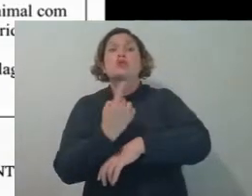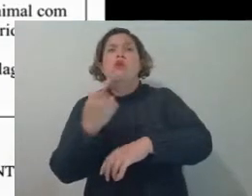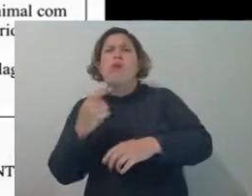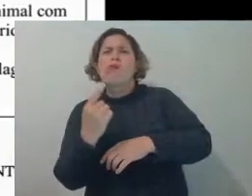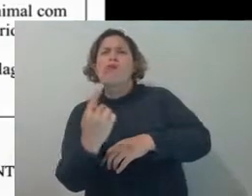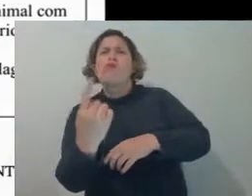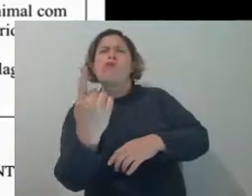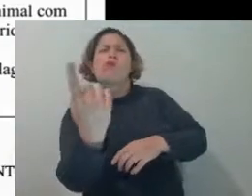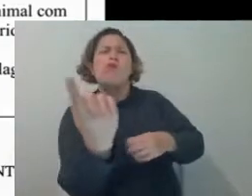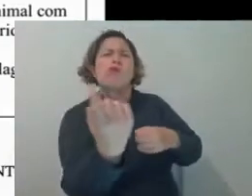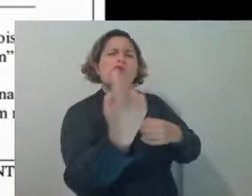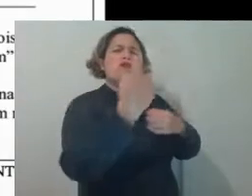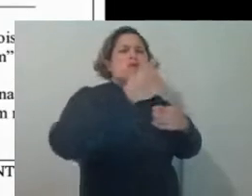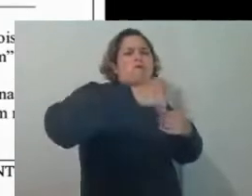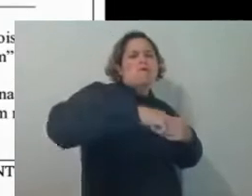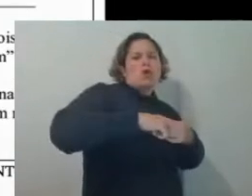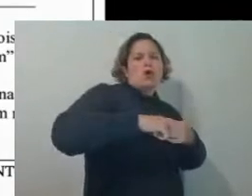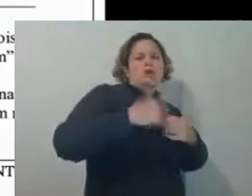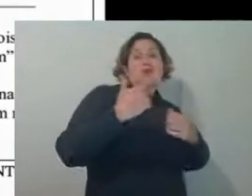sem supervisão.